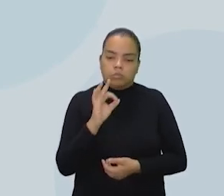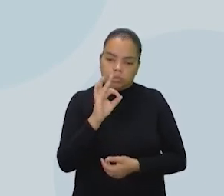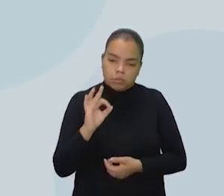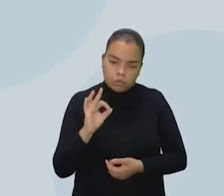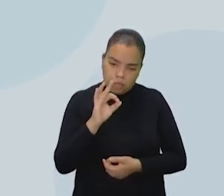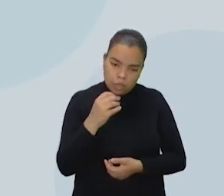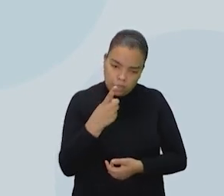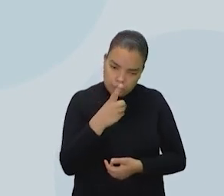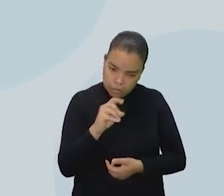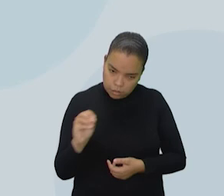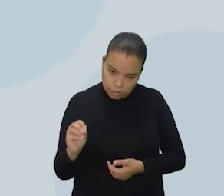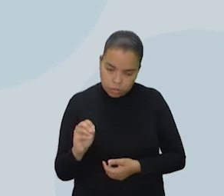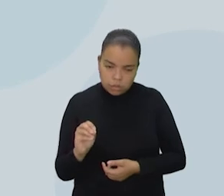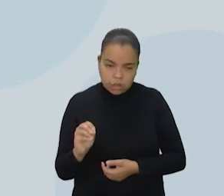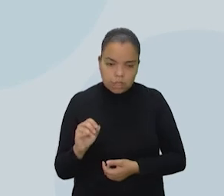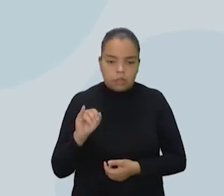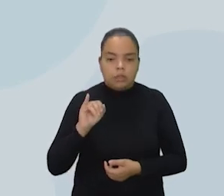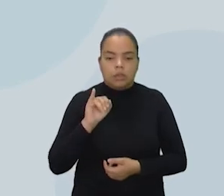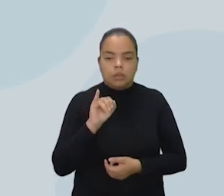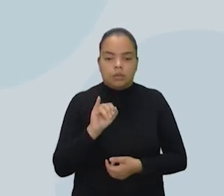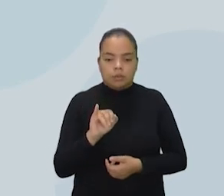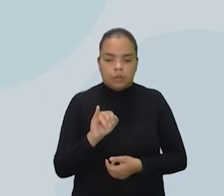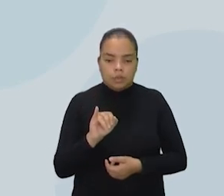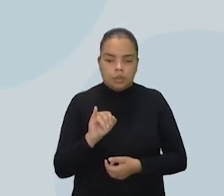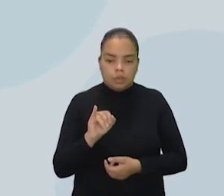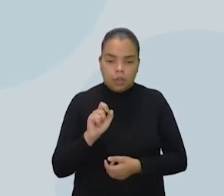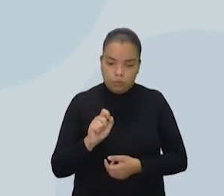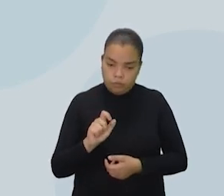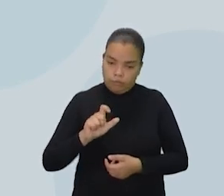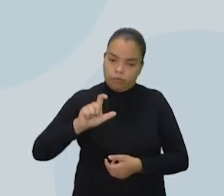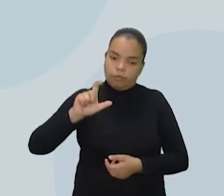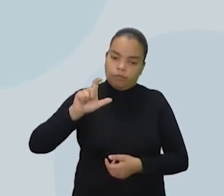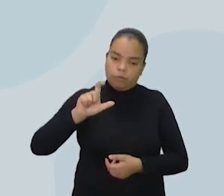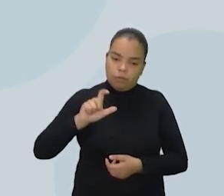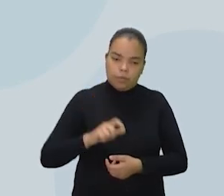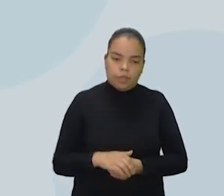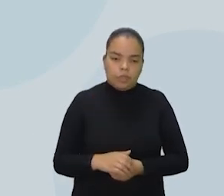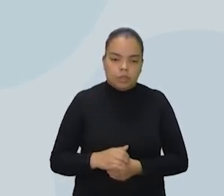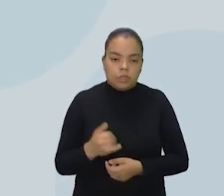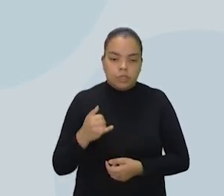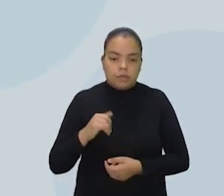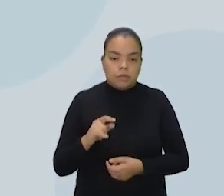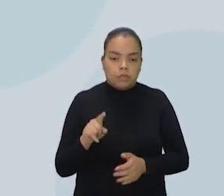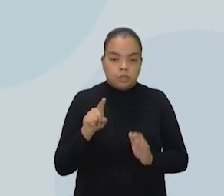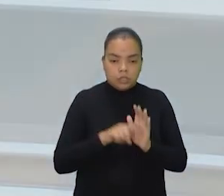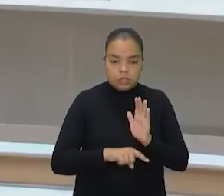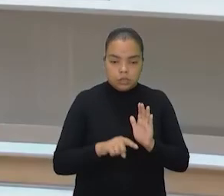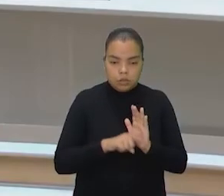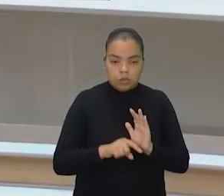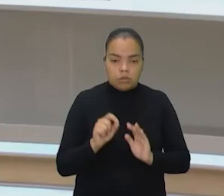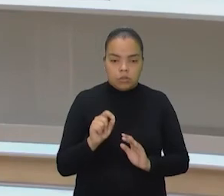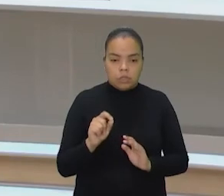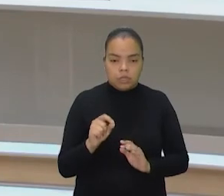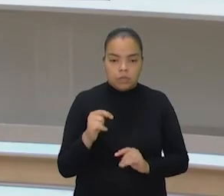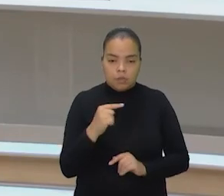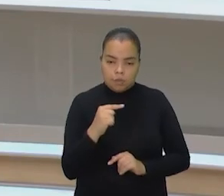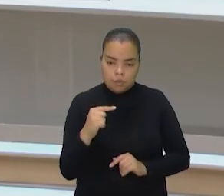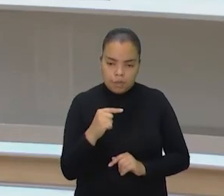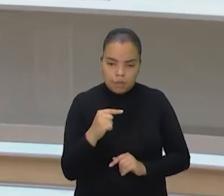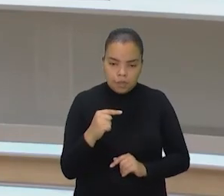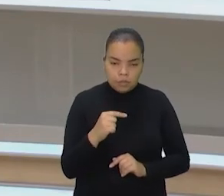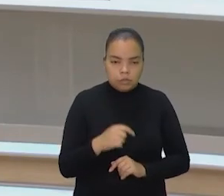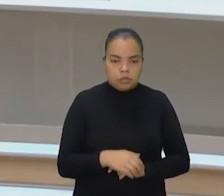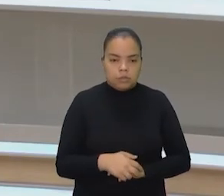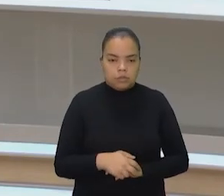100% e o I vai ser o aumento aí. Repare que se fosse desconto, seria um menos aí no meio, tá bom? Lá